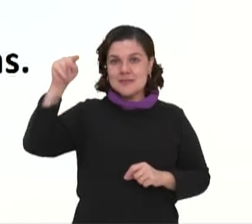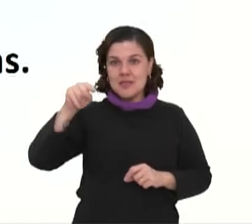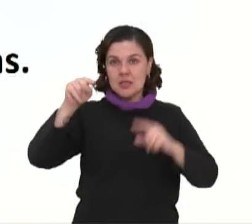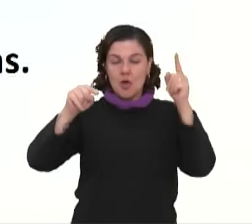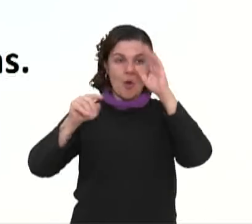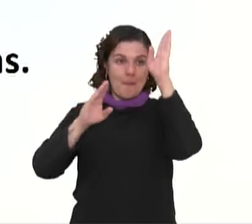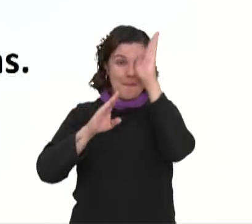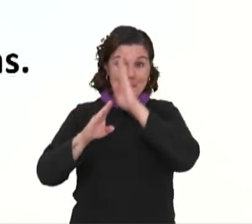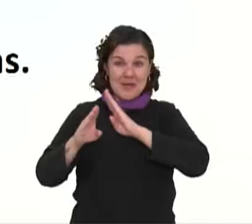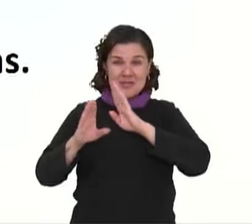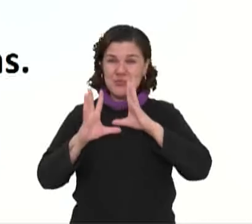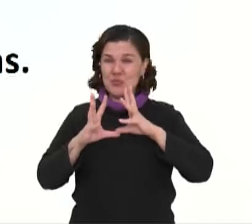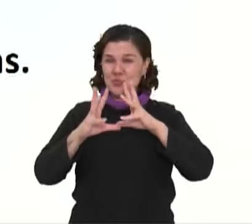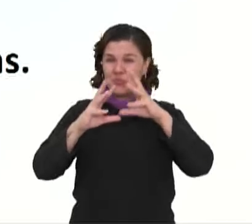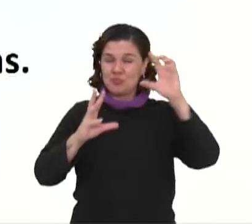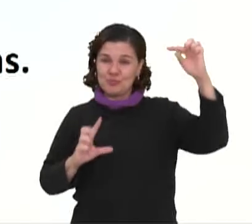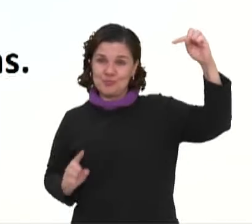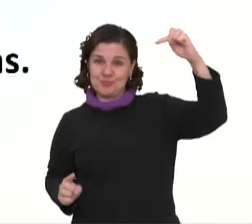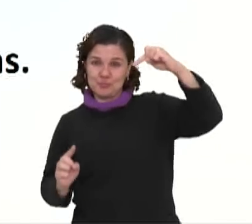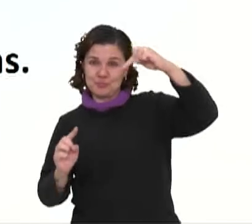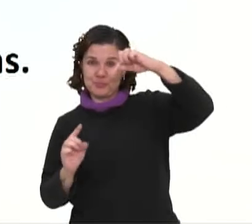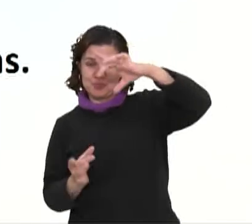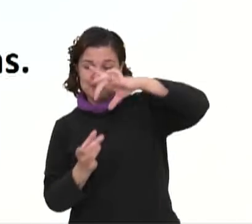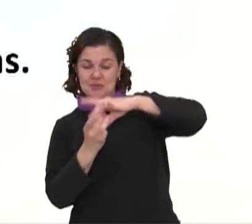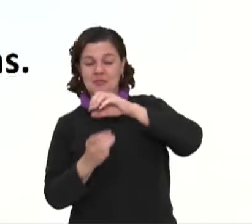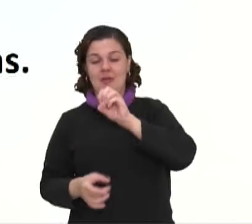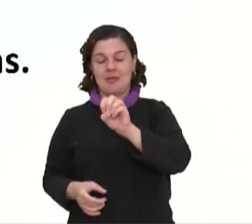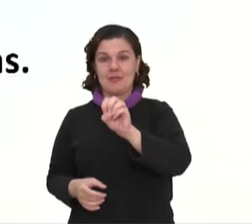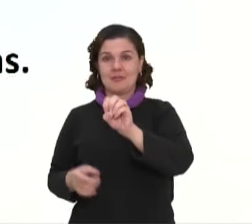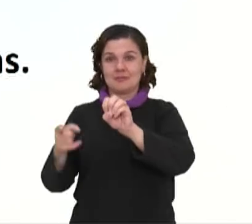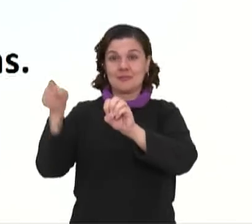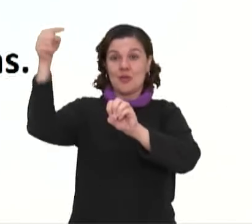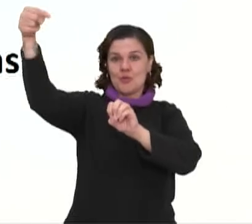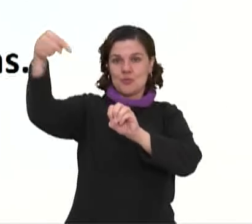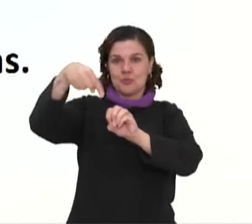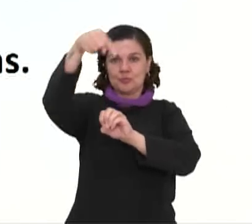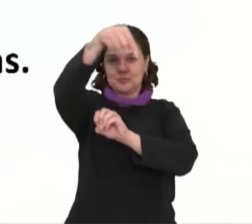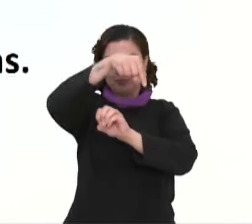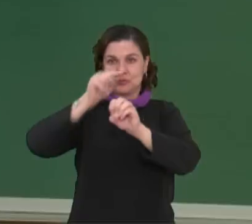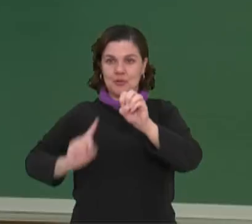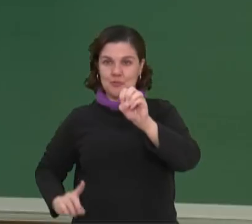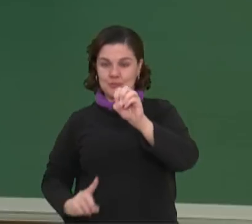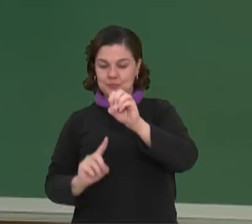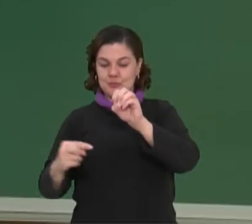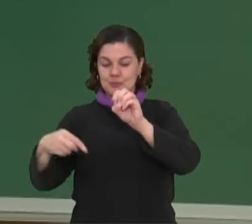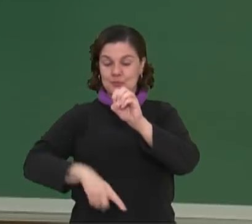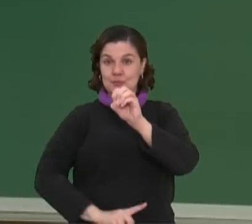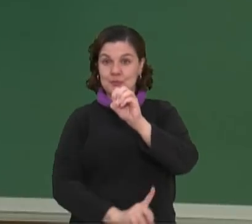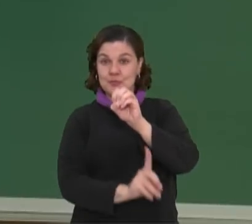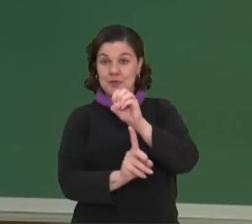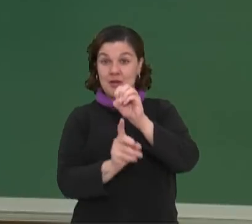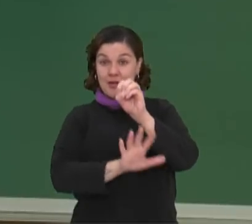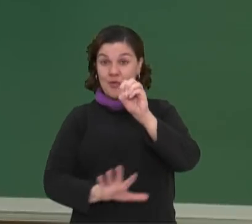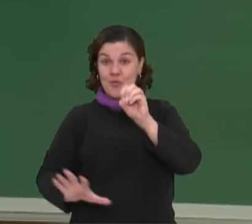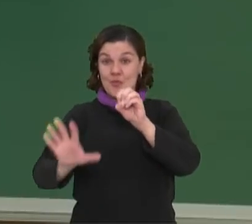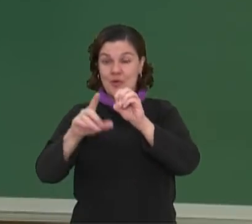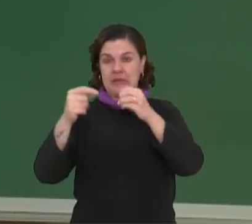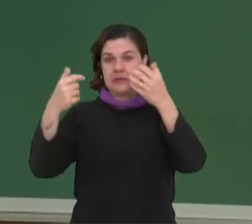Brasil todo integrado, a colônia toda integrada a essa região central. Uma região muito rica